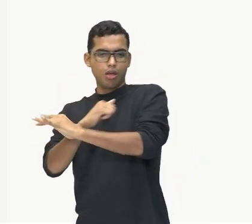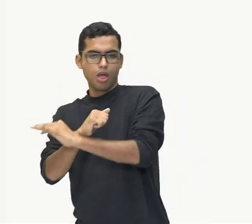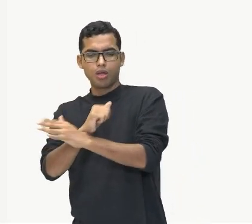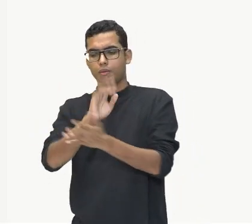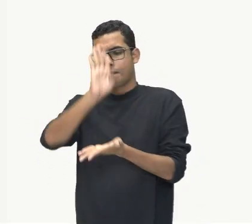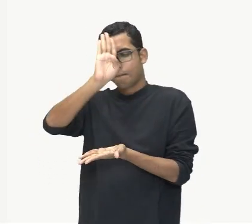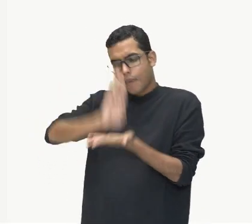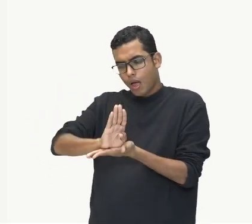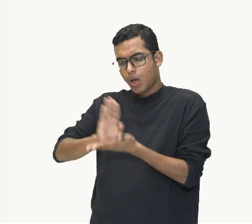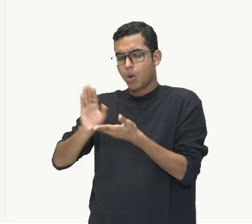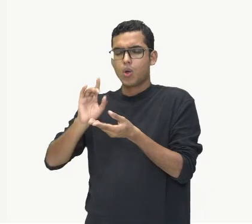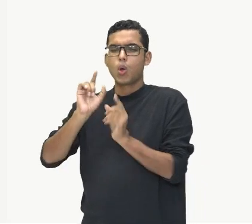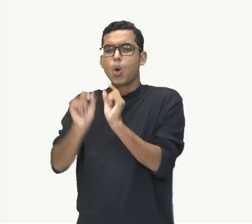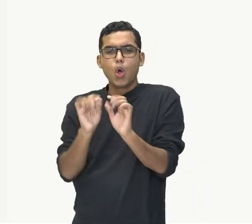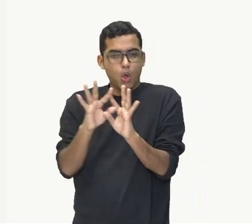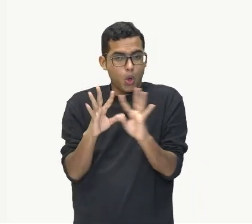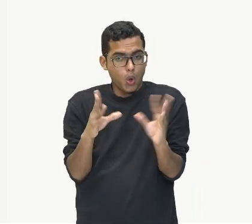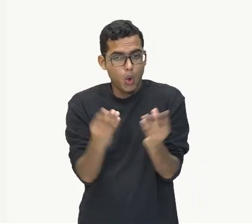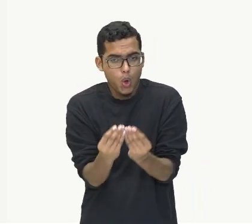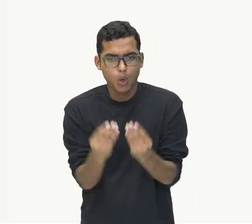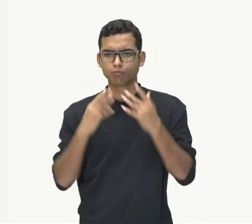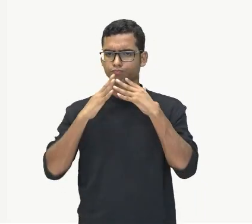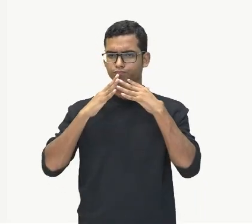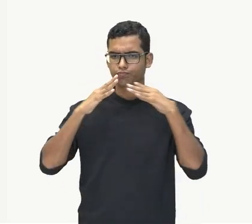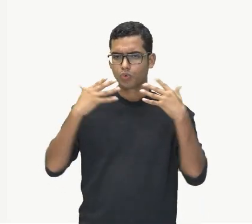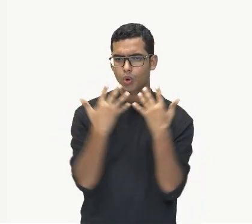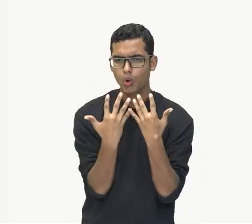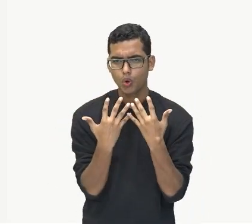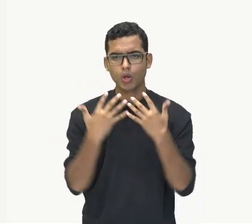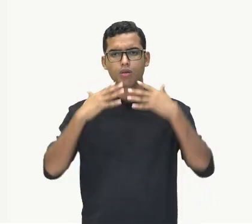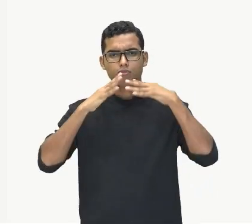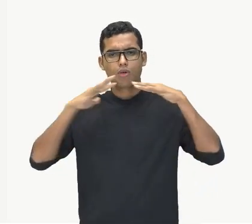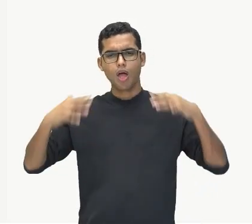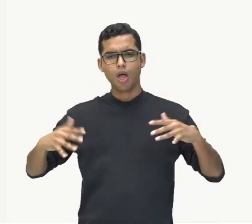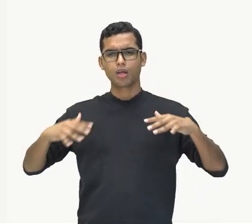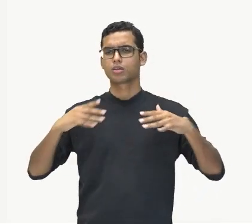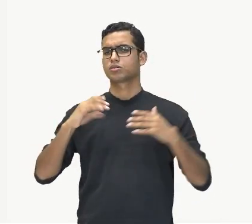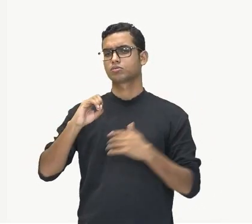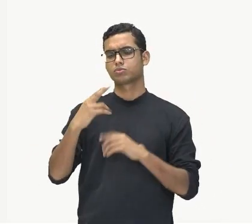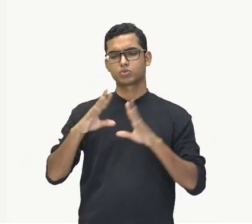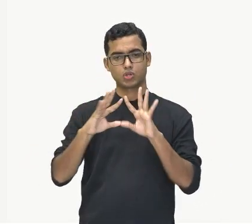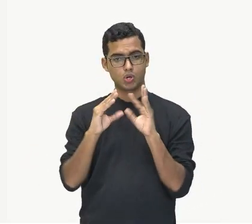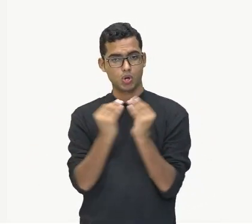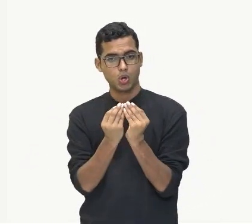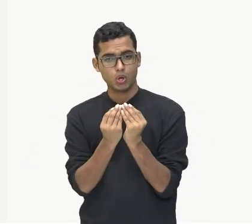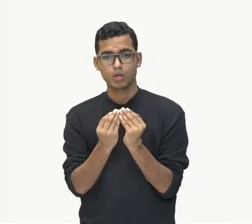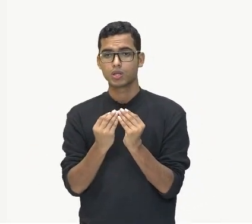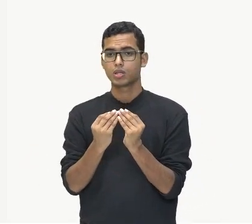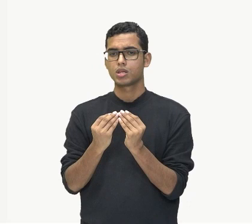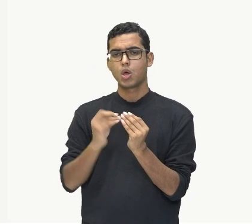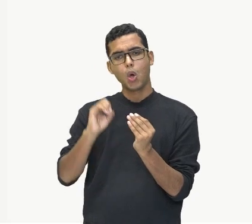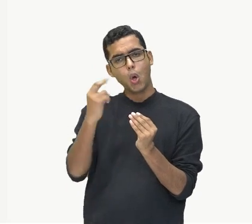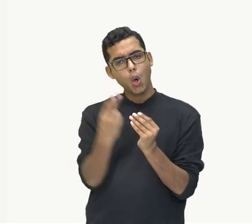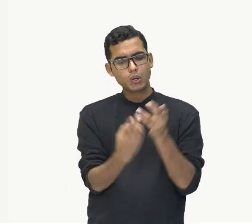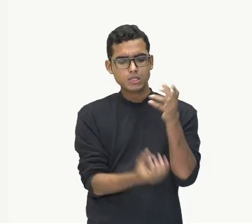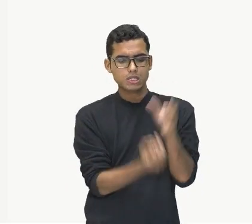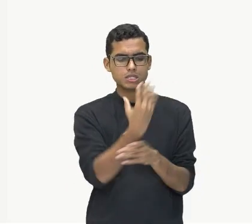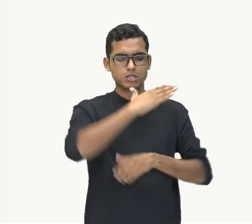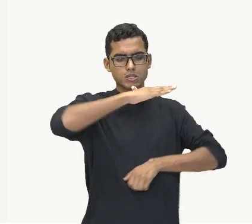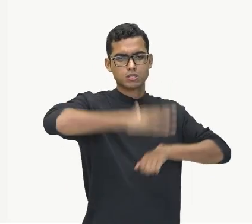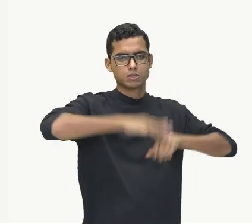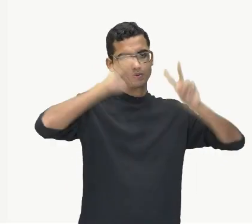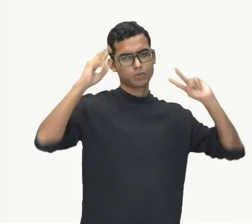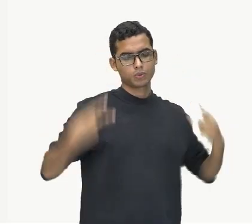São substâncias naturais ou artificiais, tá? Que possuem a